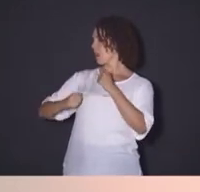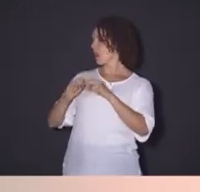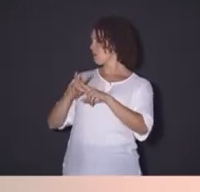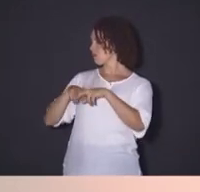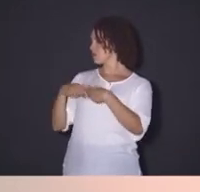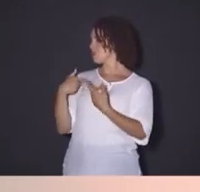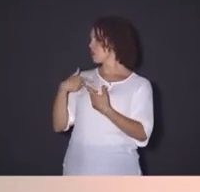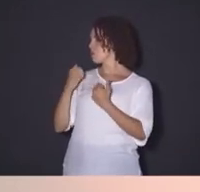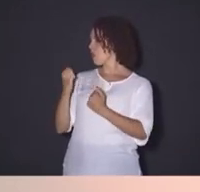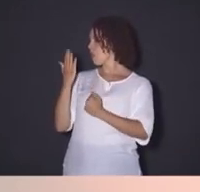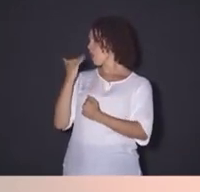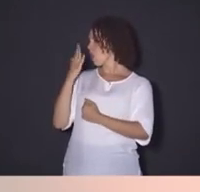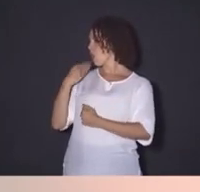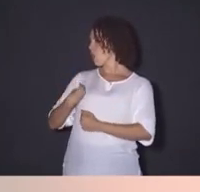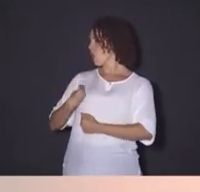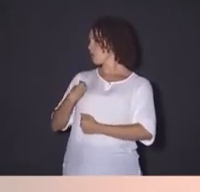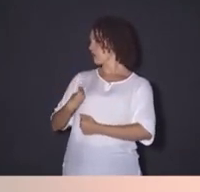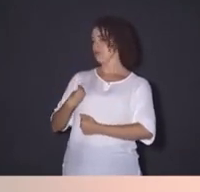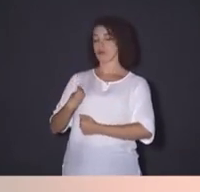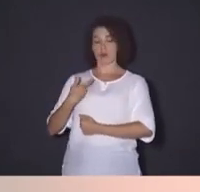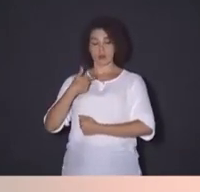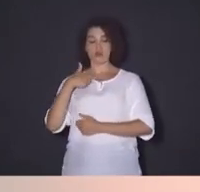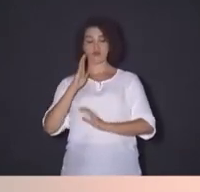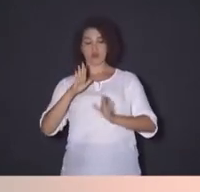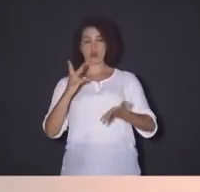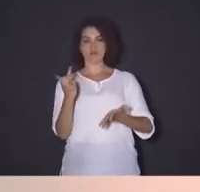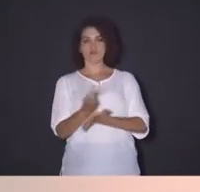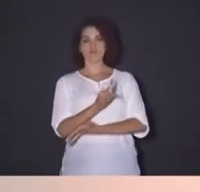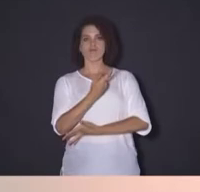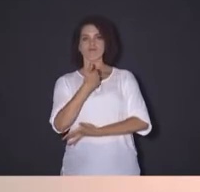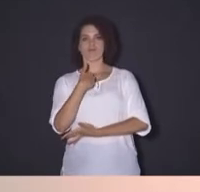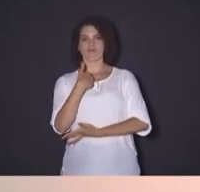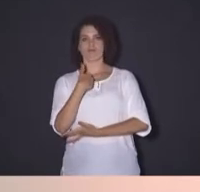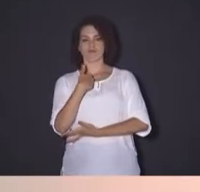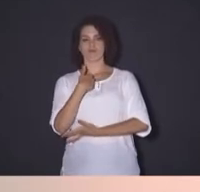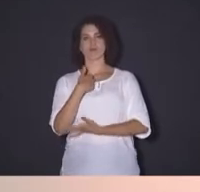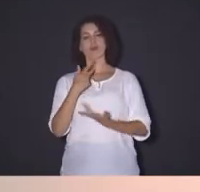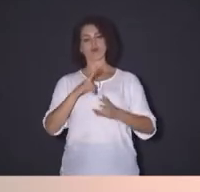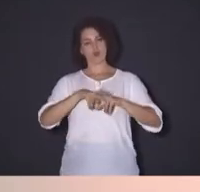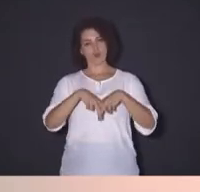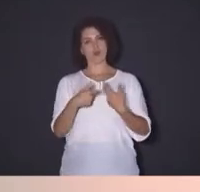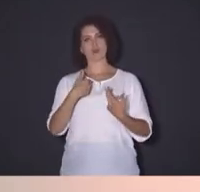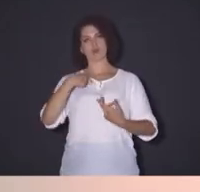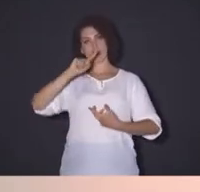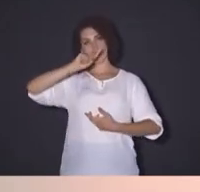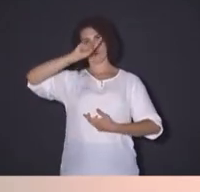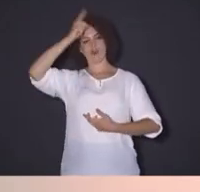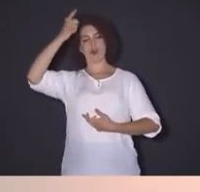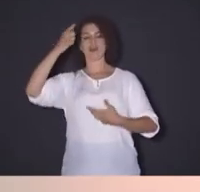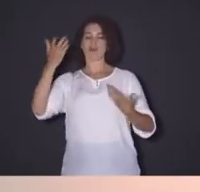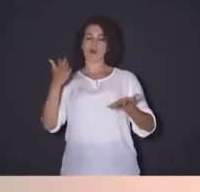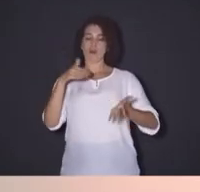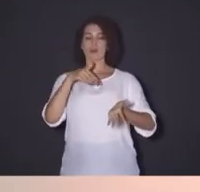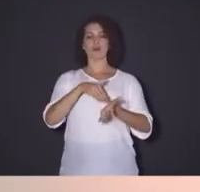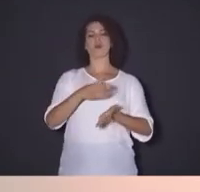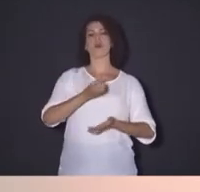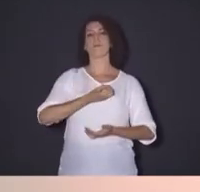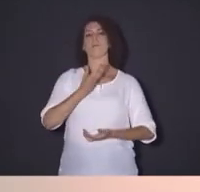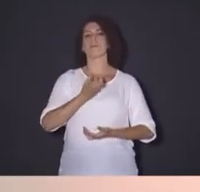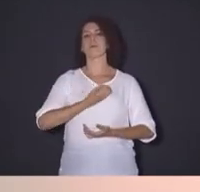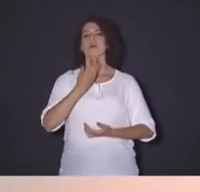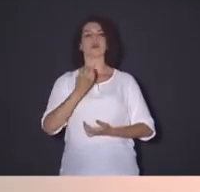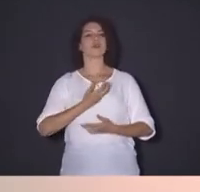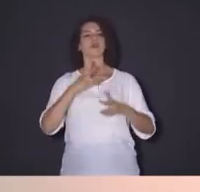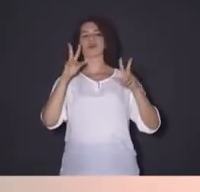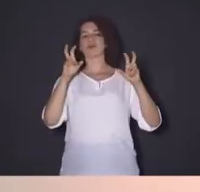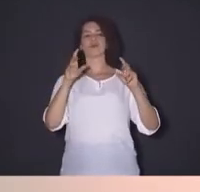isso. E foi com esse impulso que eu criei o Iaí Morena. Eu tenho até uma poesia para deixar para vocês,